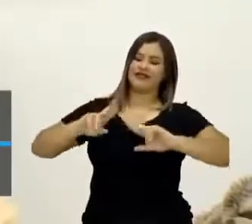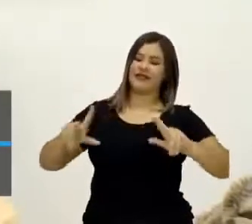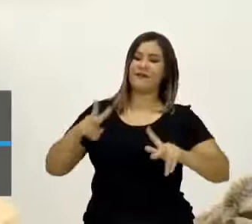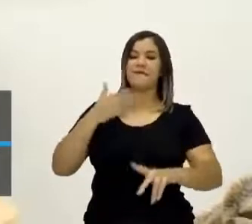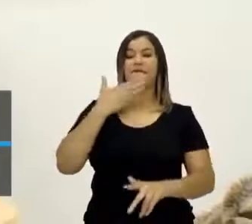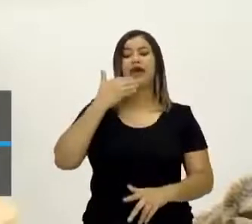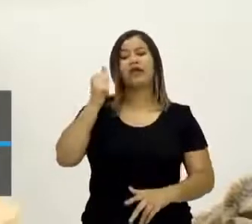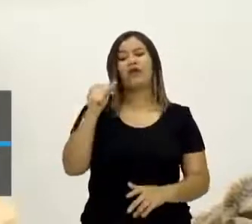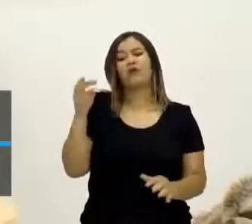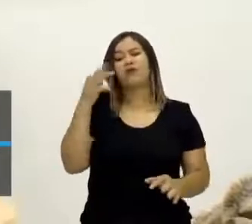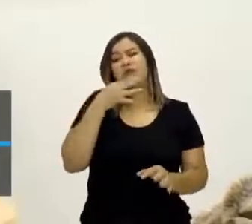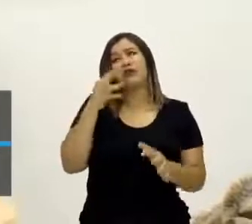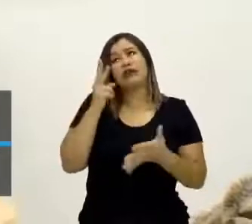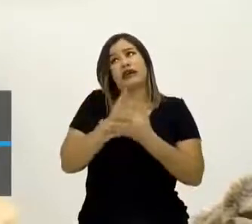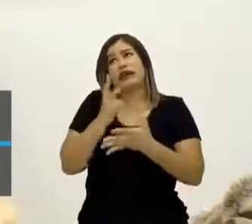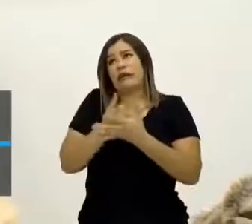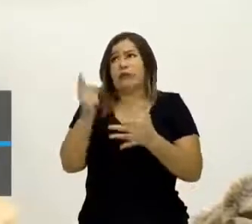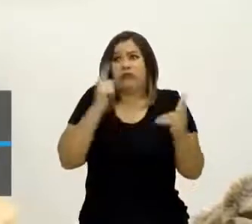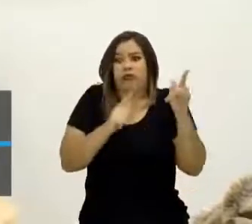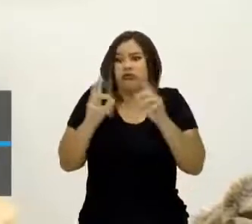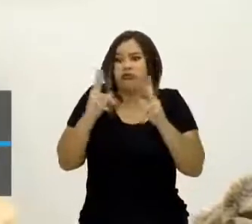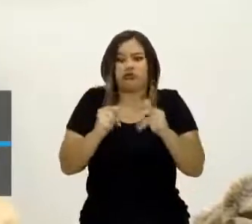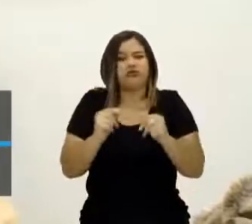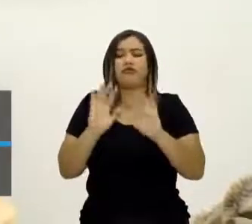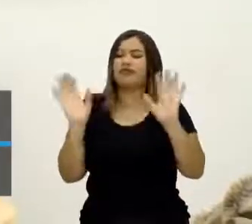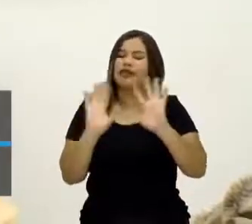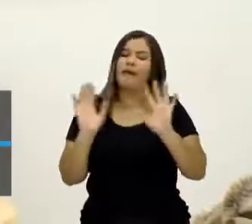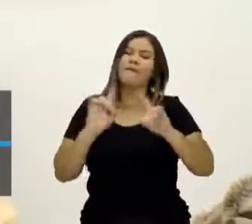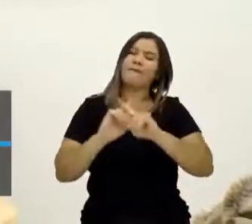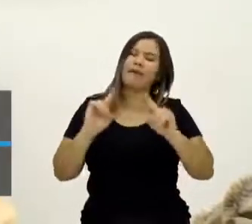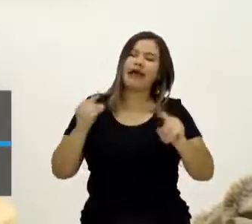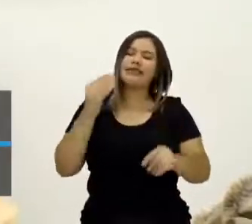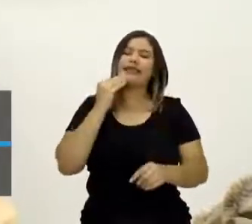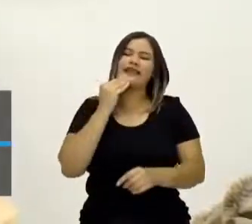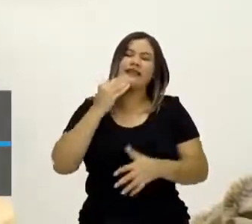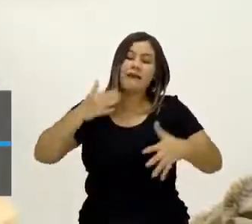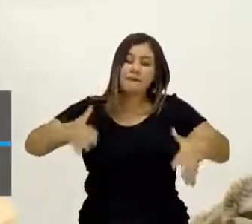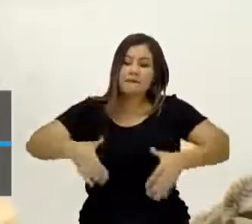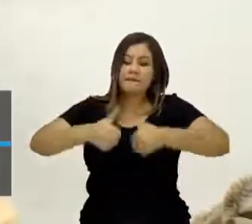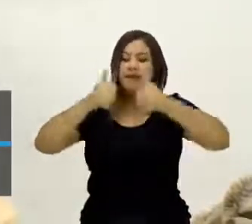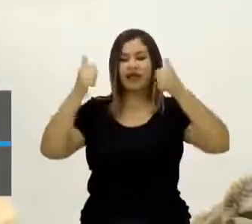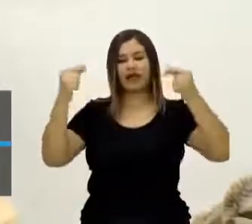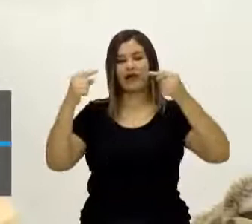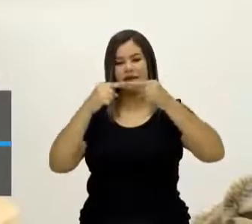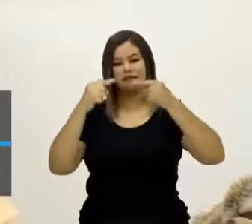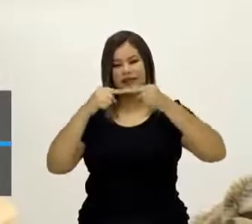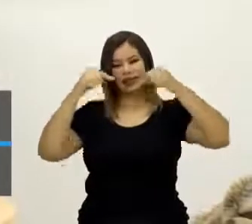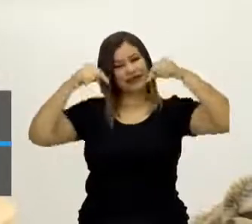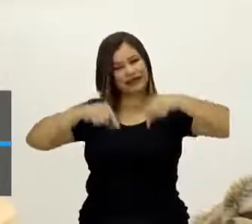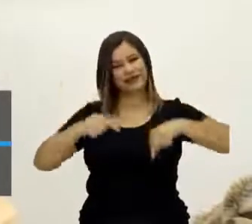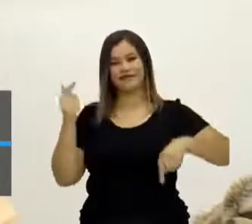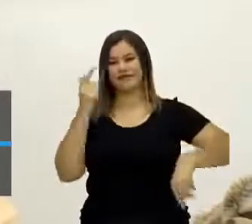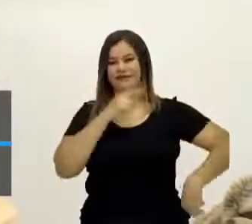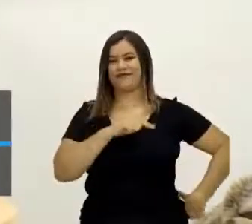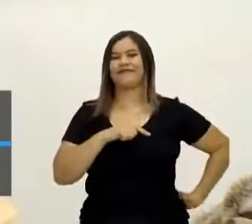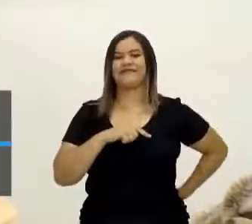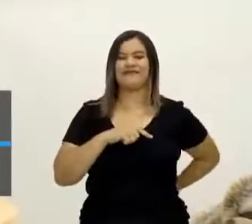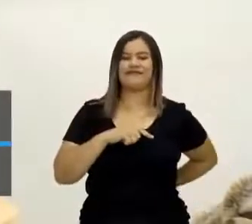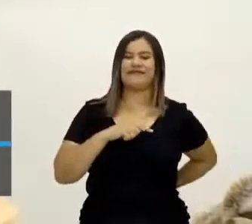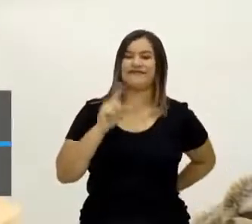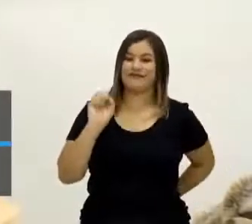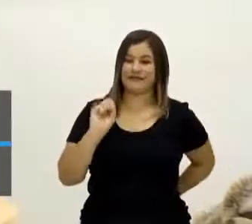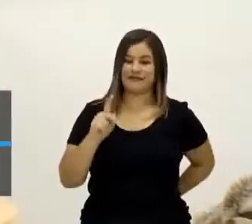sempre a gente consegue, mas a gente está aqui para fazer o melhor dentro do que a gente tem também à disposição,